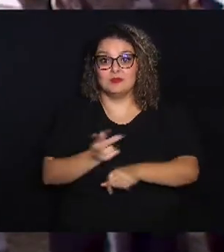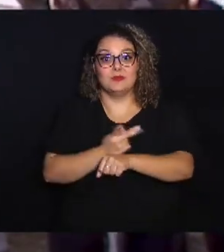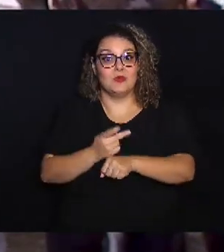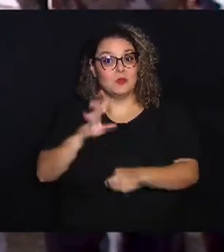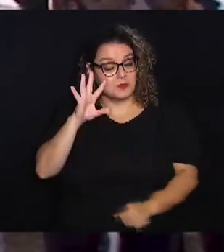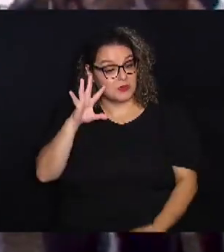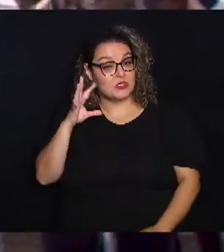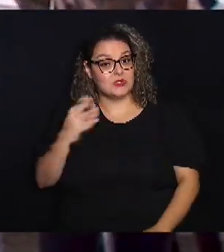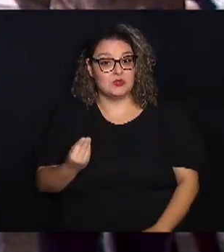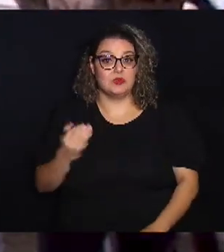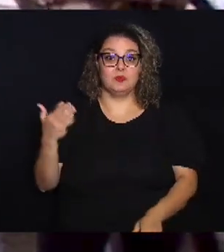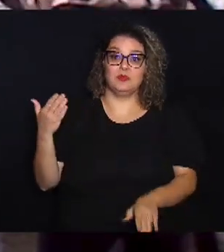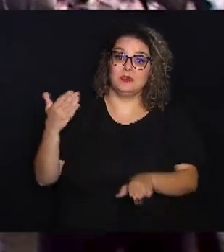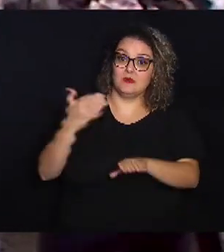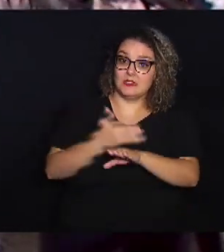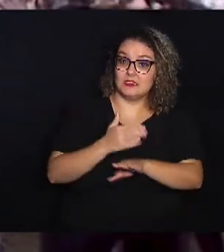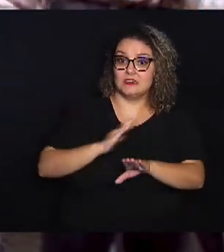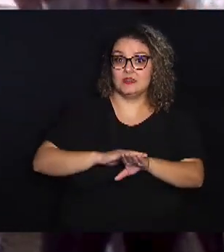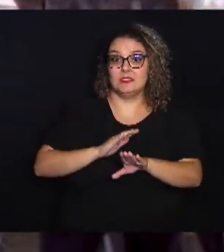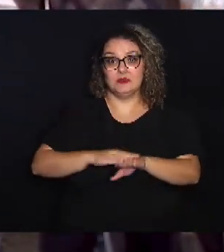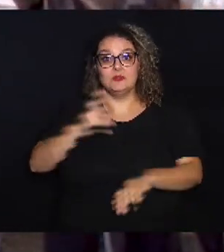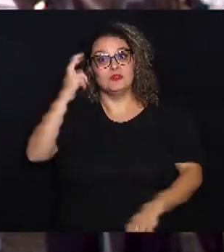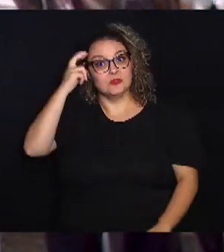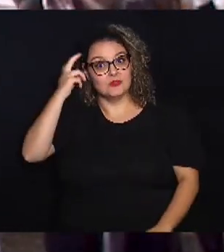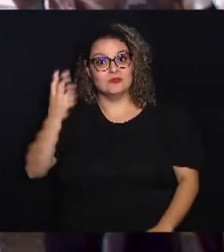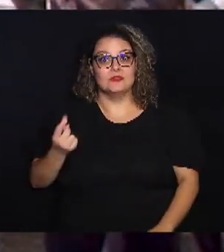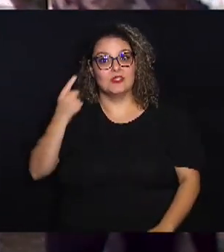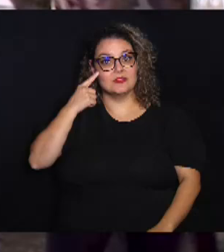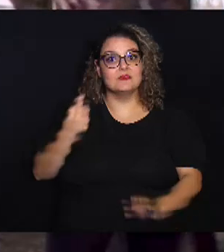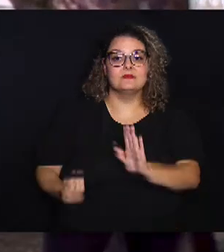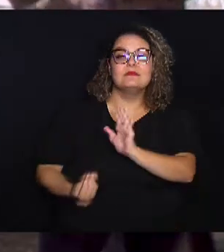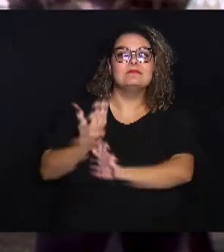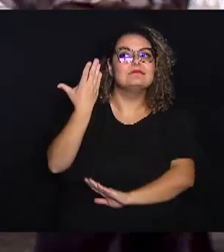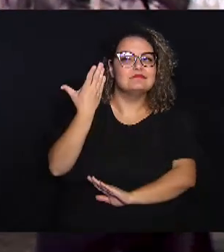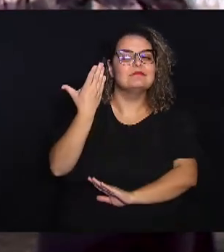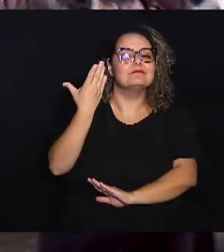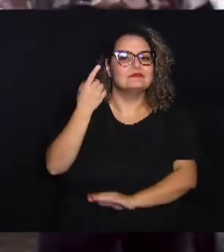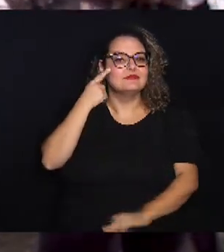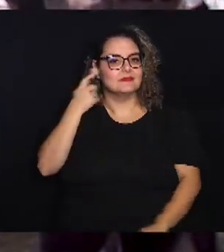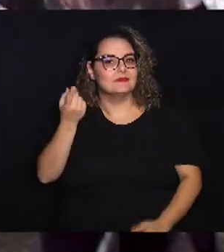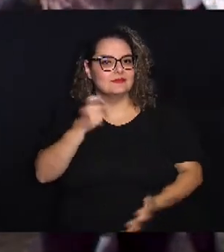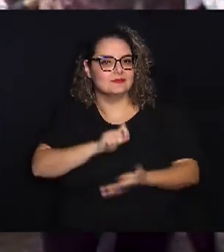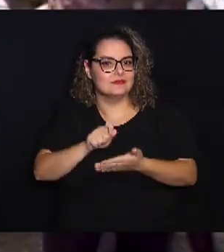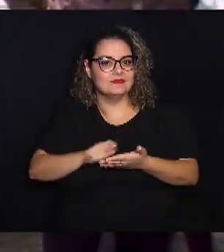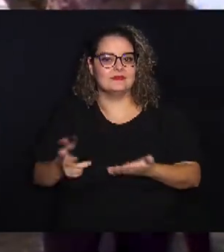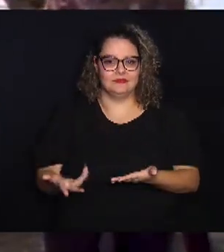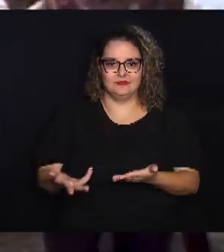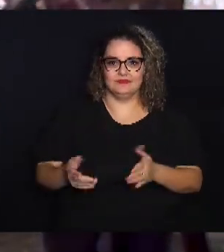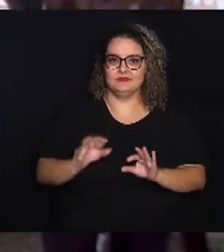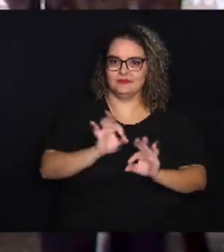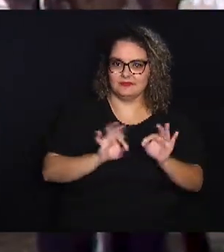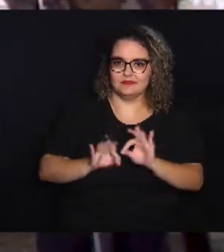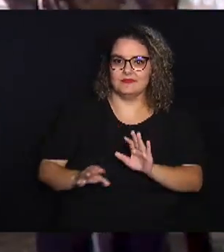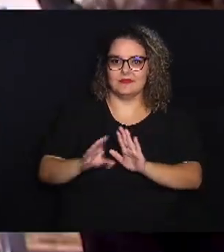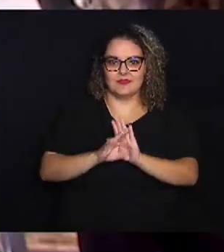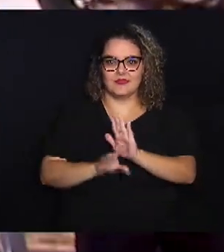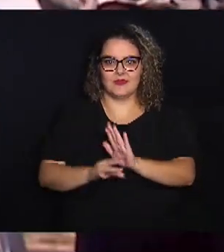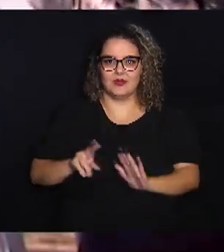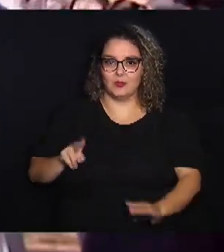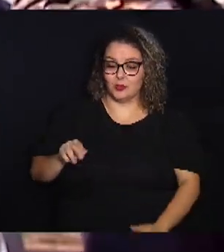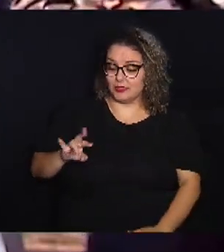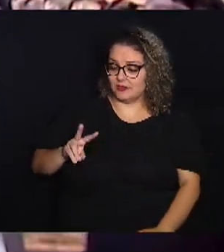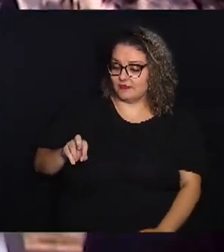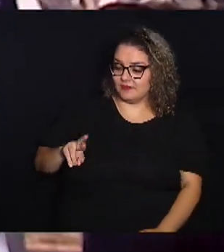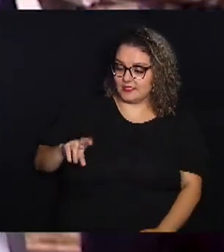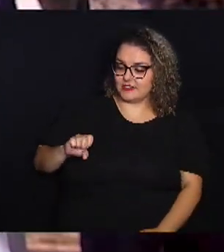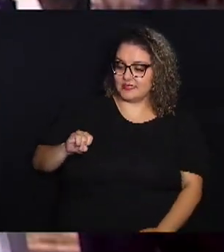conhecimento, participando das atividades culturais. Foi daí que surgiu a ideia de escrever o projeto do programa Universidade. O